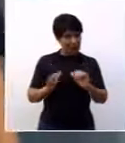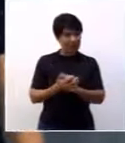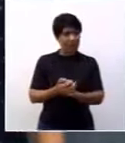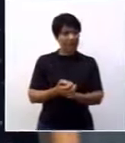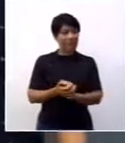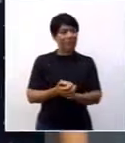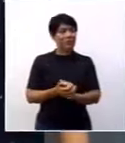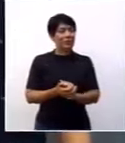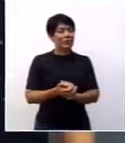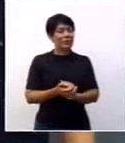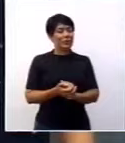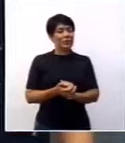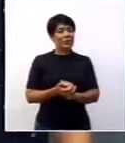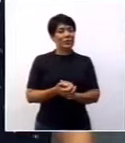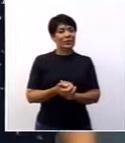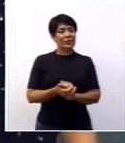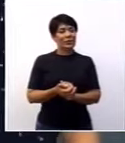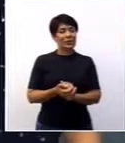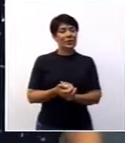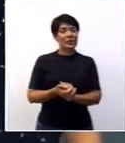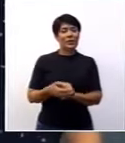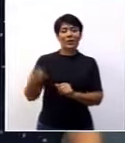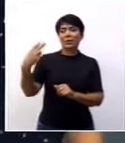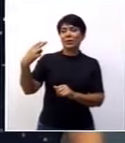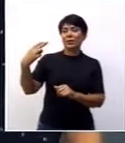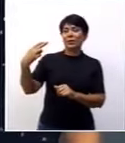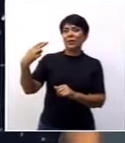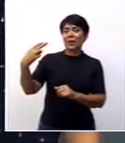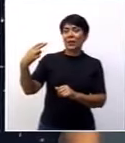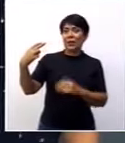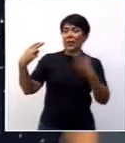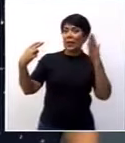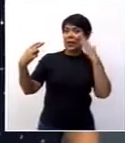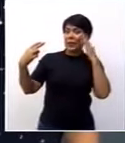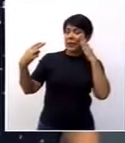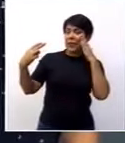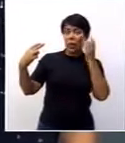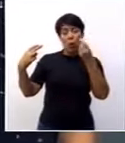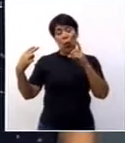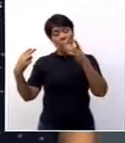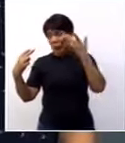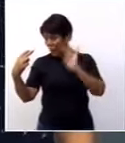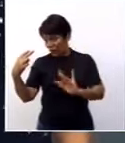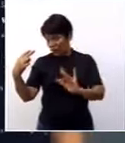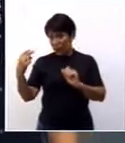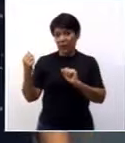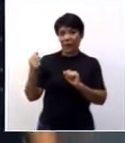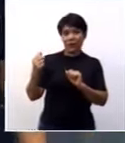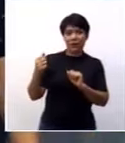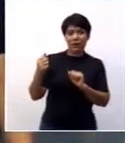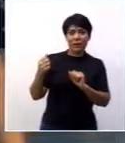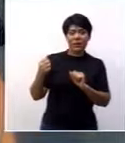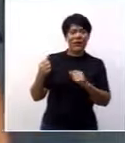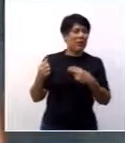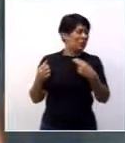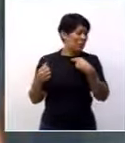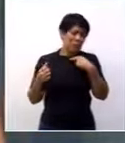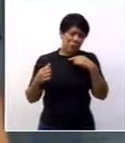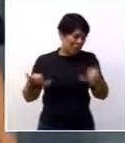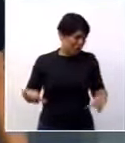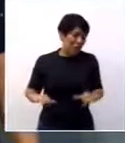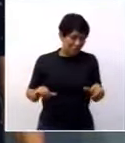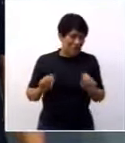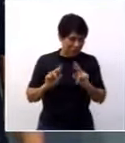né? To be or not to be? That's the question. Não vale fazer drama, tá certo,